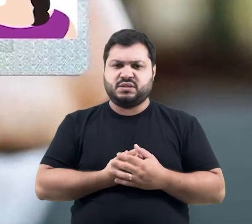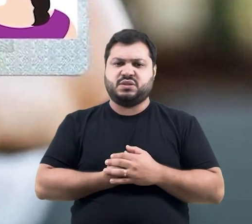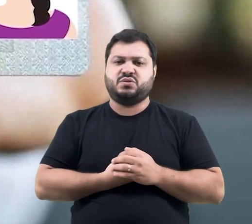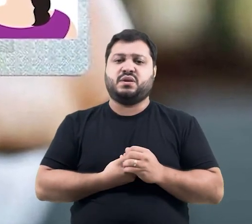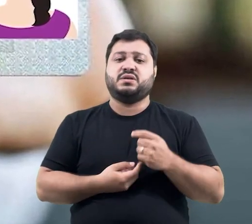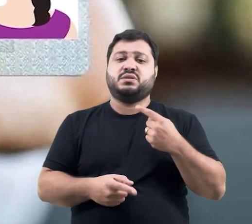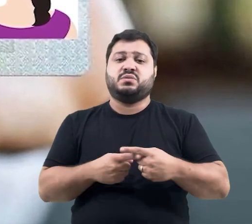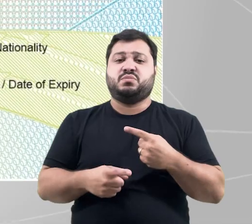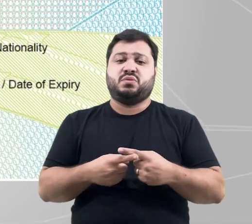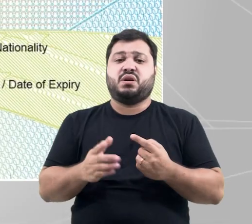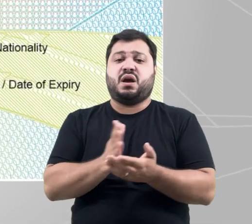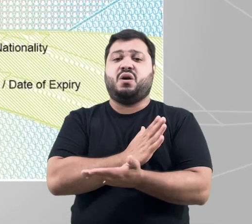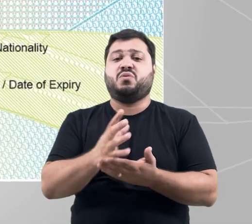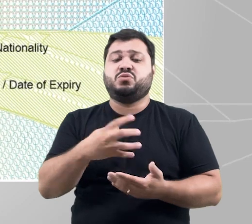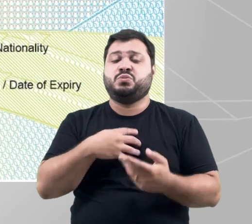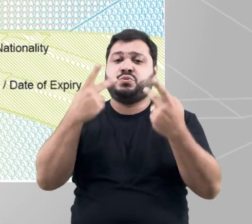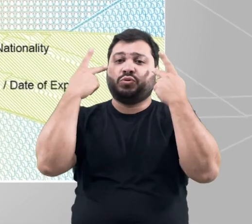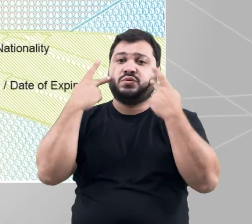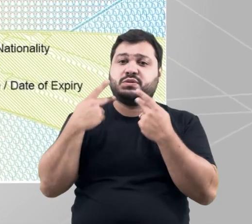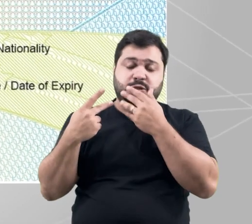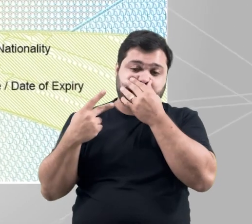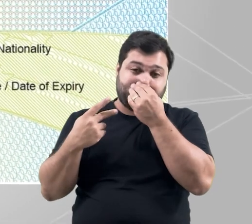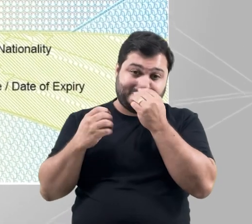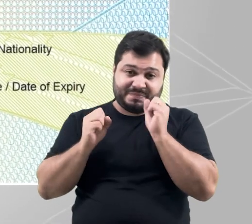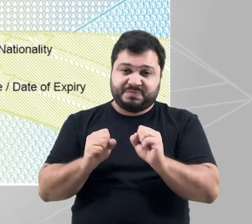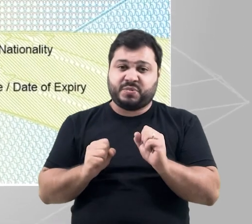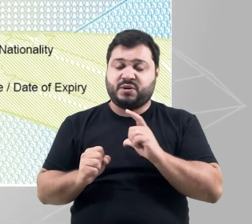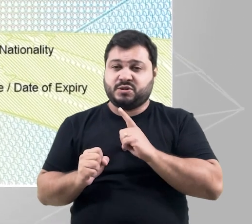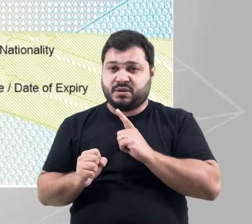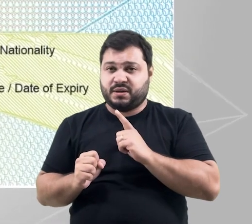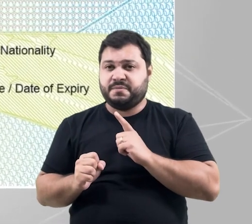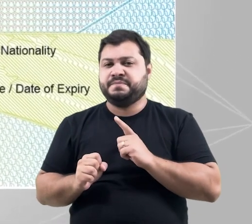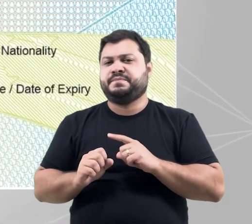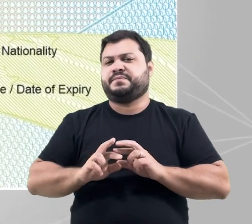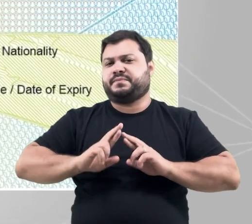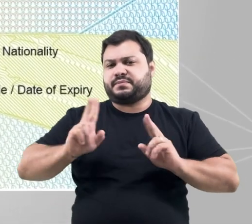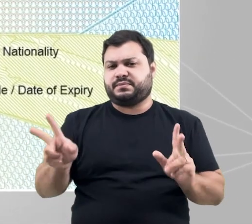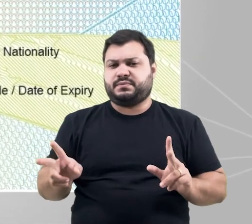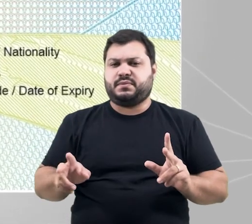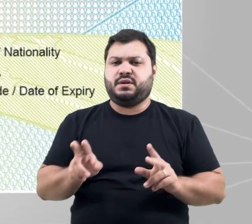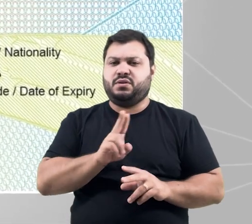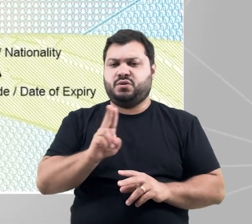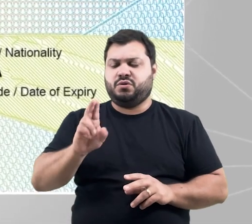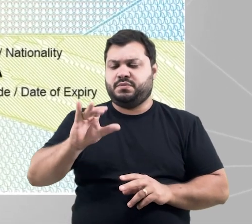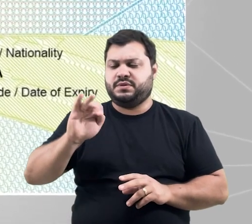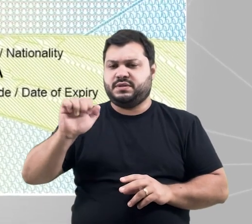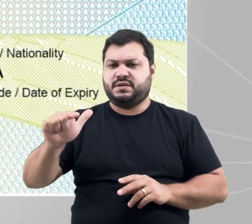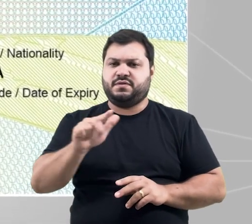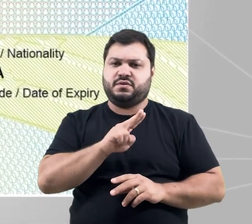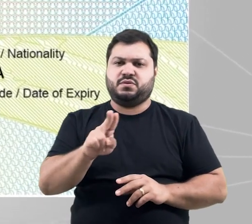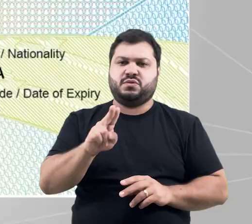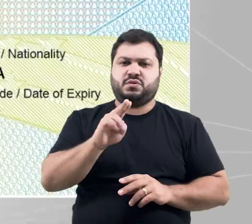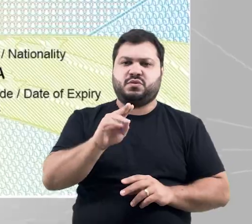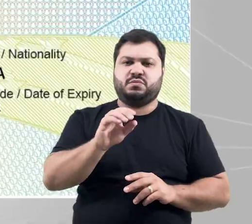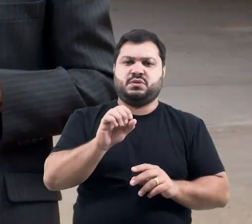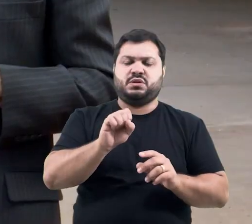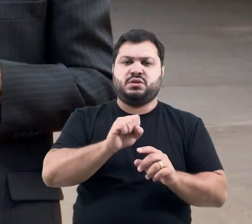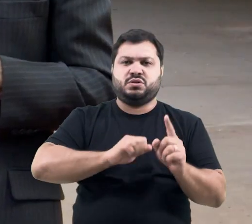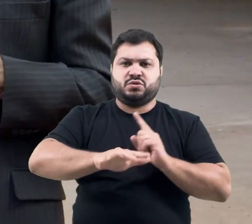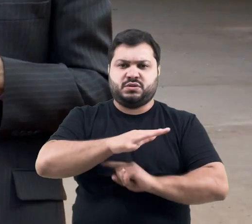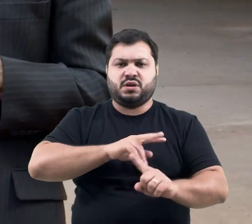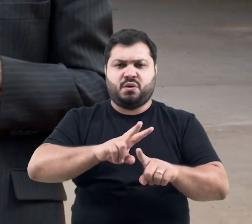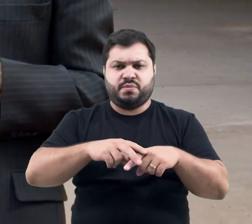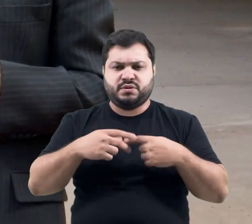pessoas transexuais, porque algum tipo de constrangimento poderia surgir com a divergência entre o nome civil e o nome social.